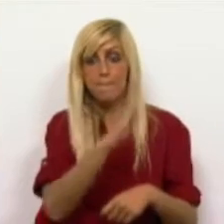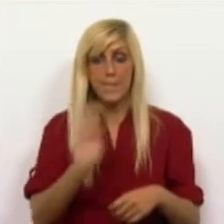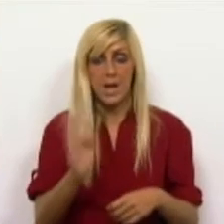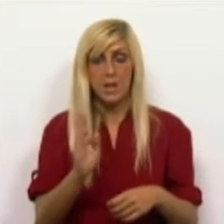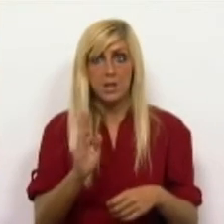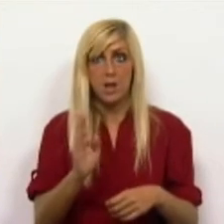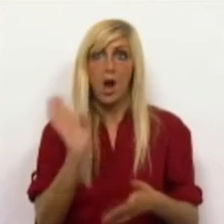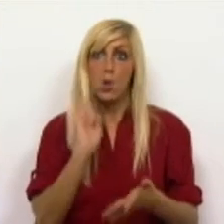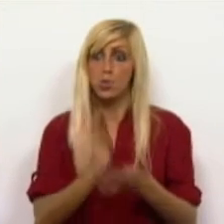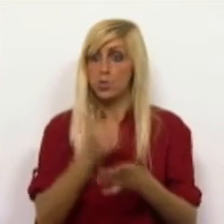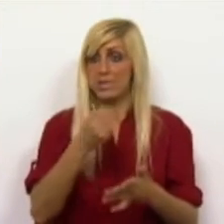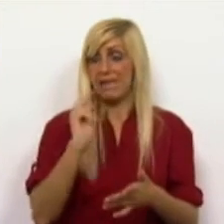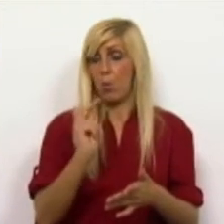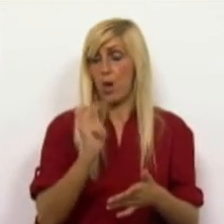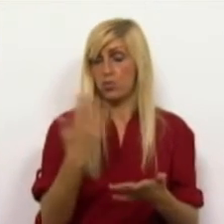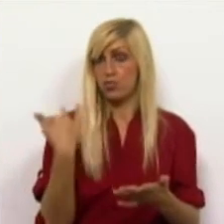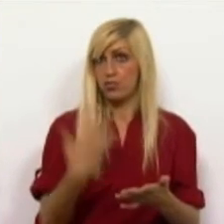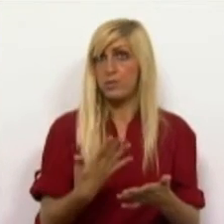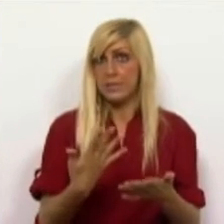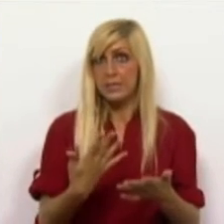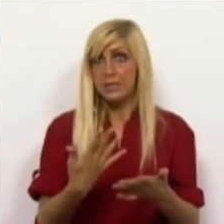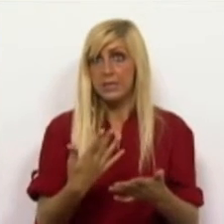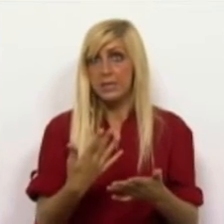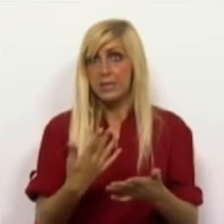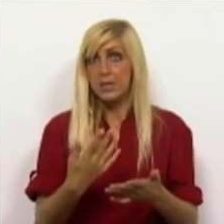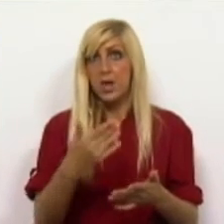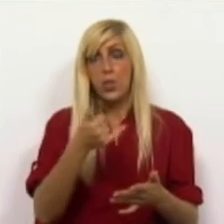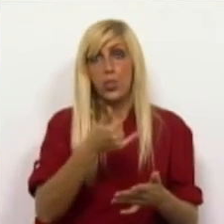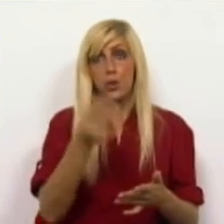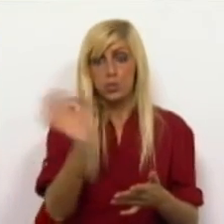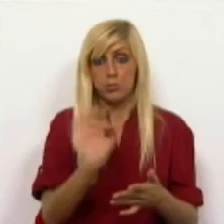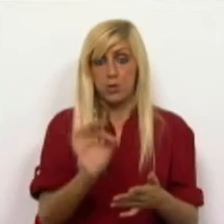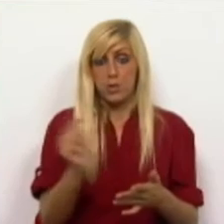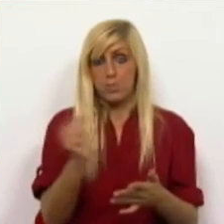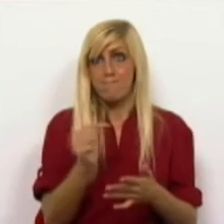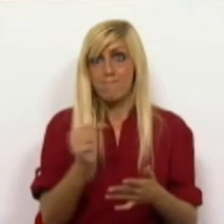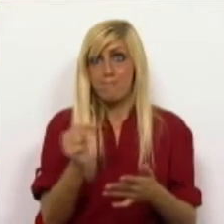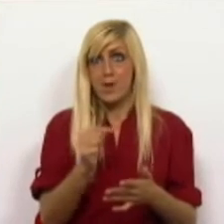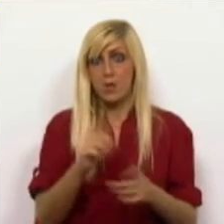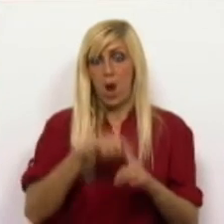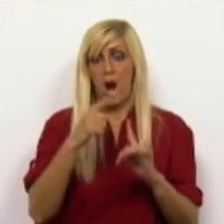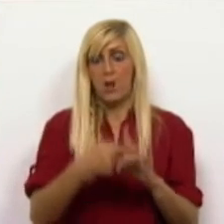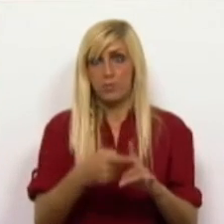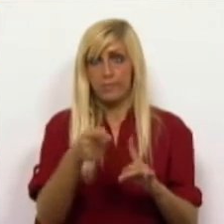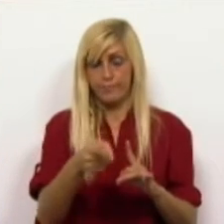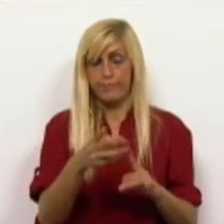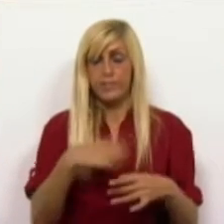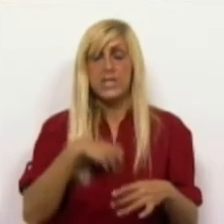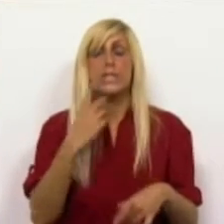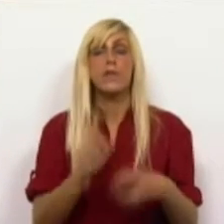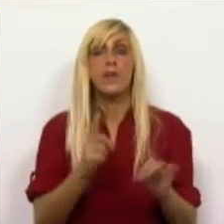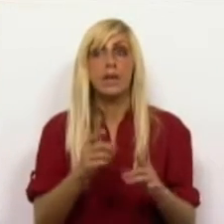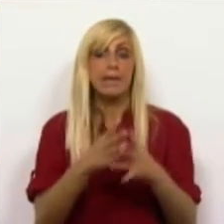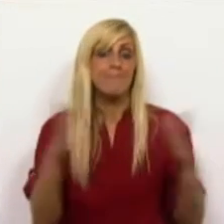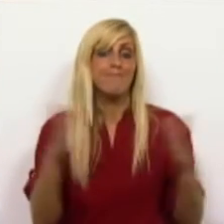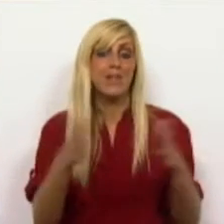últimos 5 anos. Em média, menos de 2% por ano. Isto significa grande parte